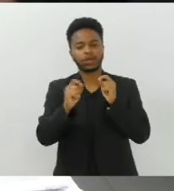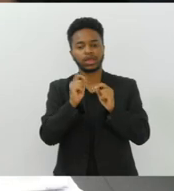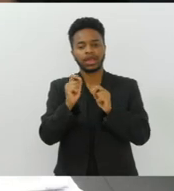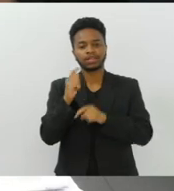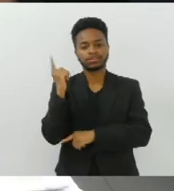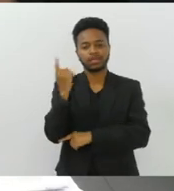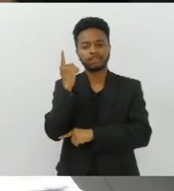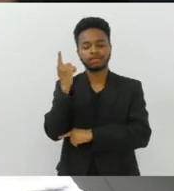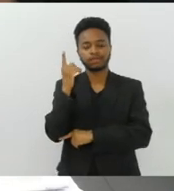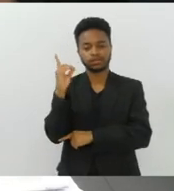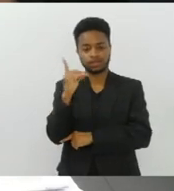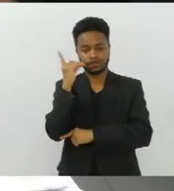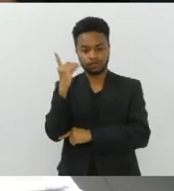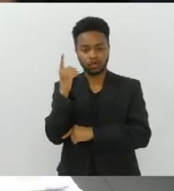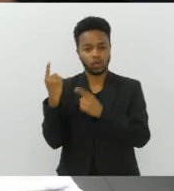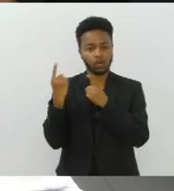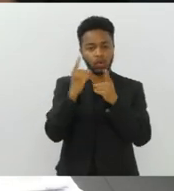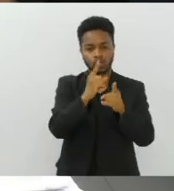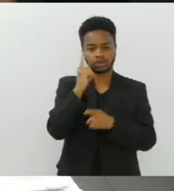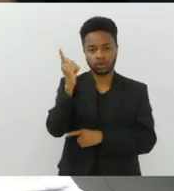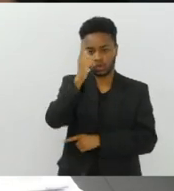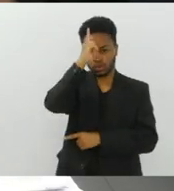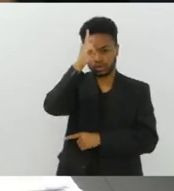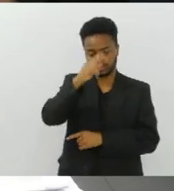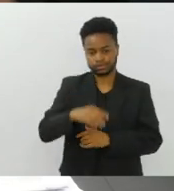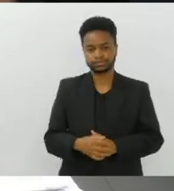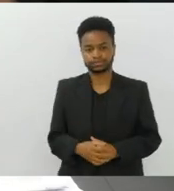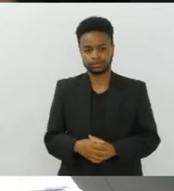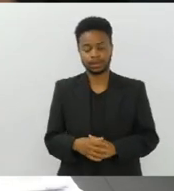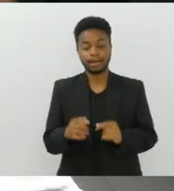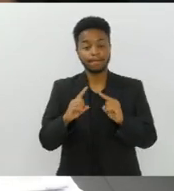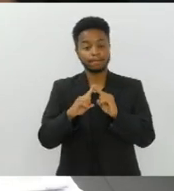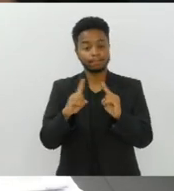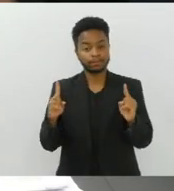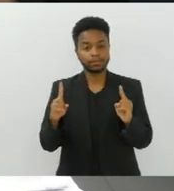Golias. Mas eu, na